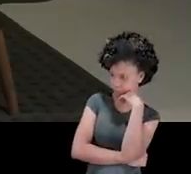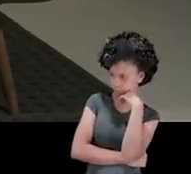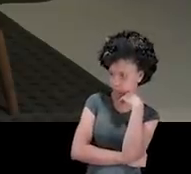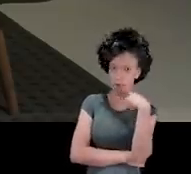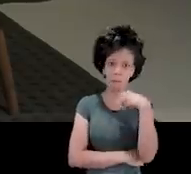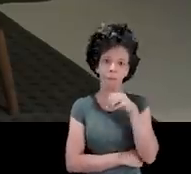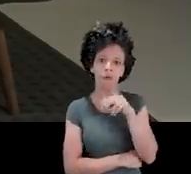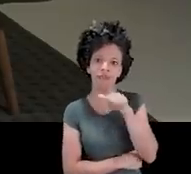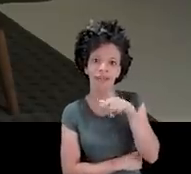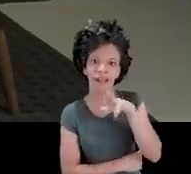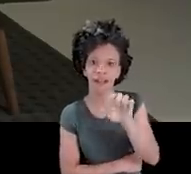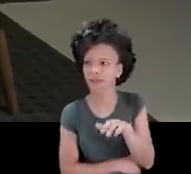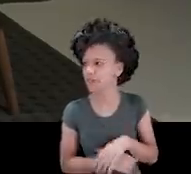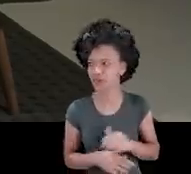e o...